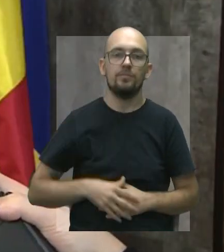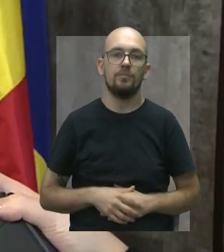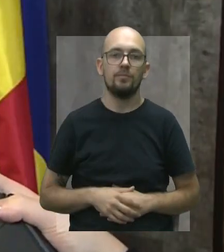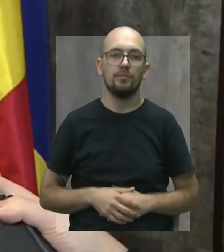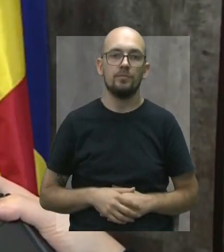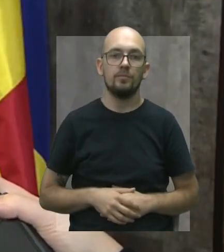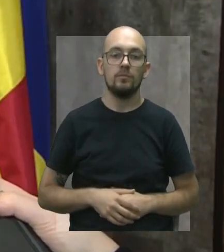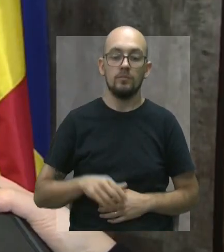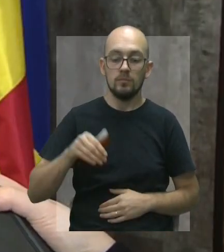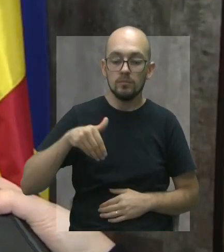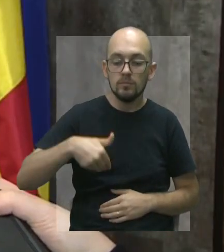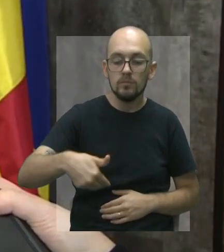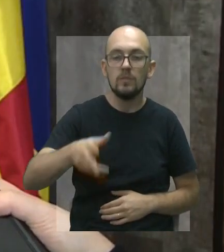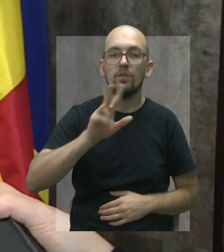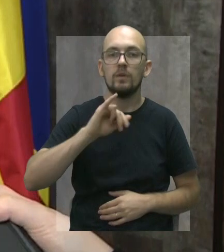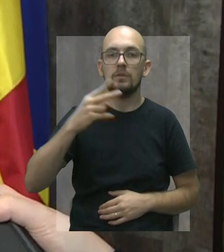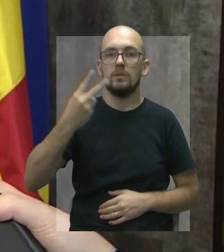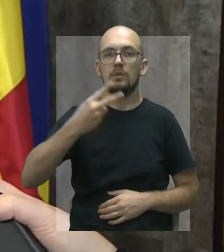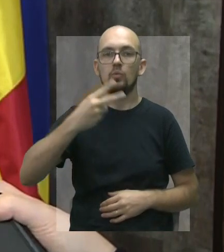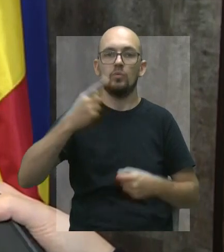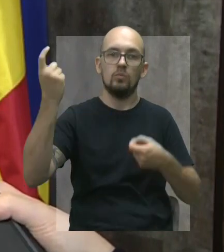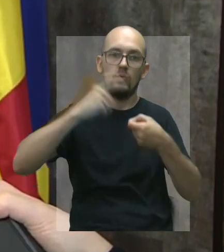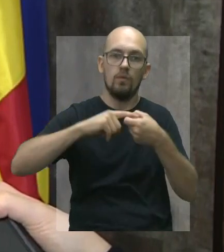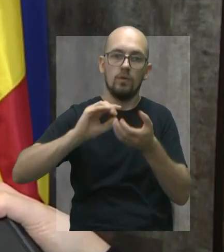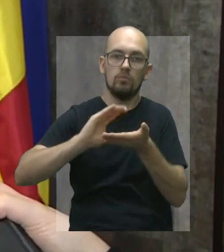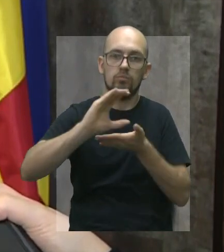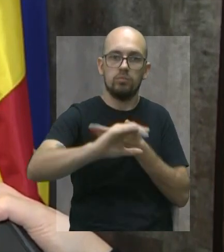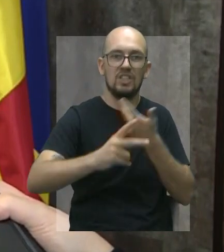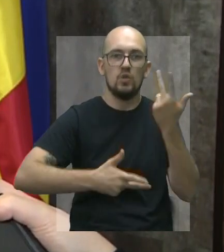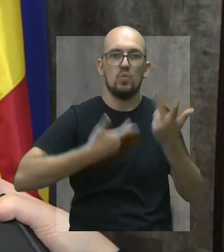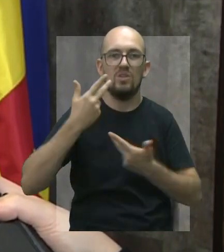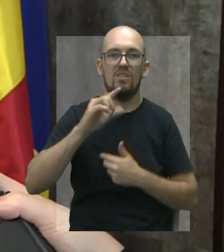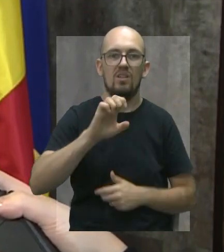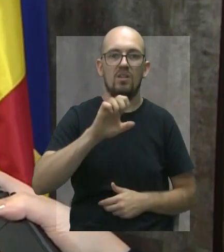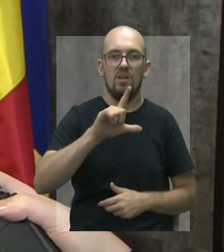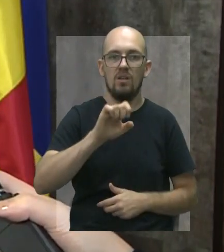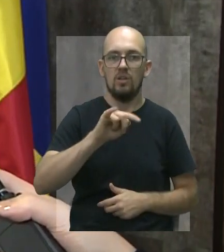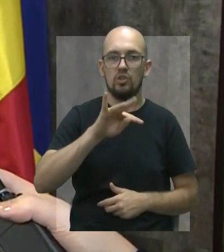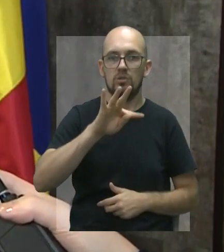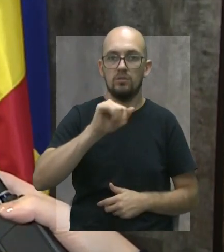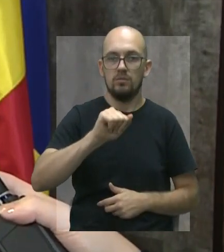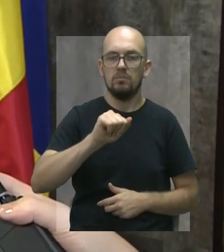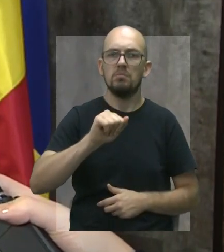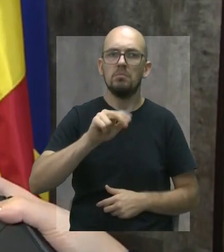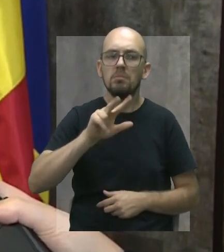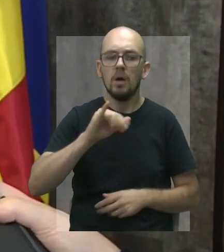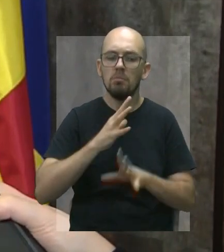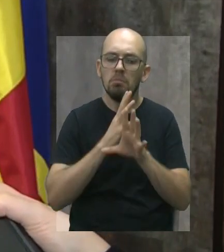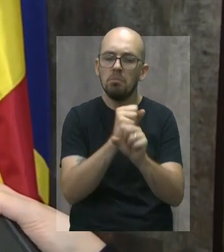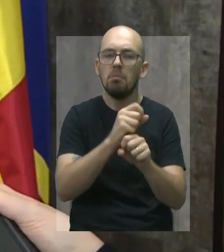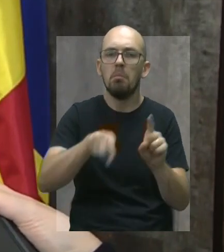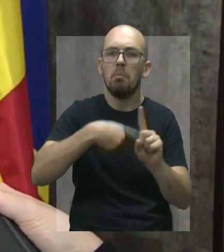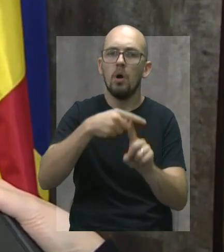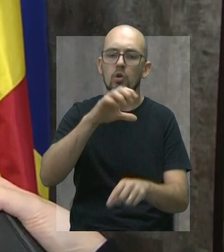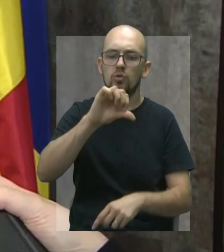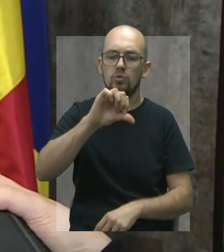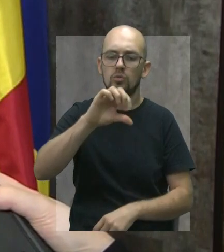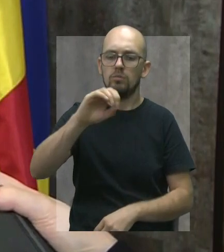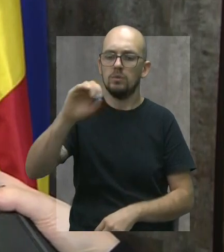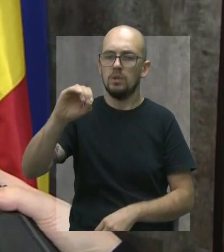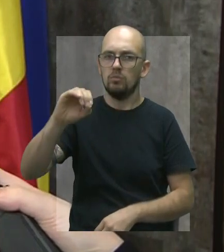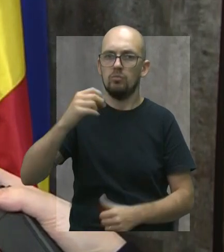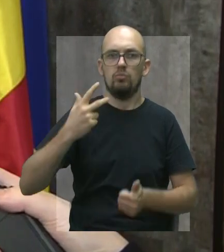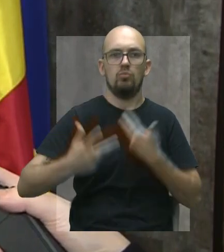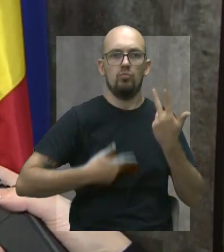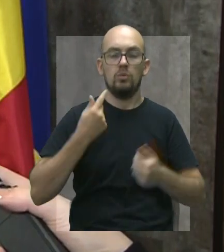vigência um segundo convênio de cirurgias eletivas, com a previsão de realizarmos aí mais de 900 cirurgias eletivas, com um